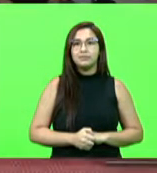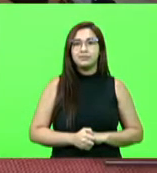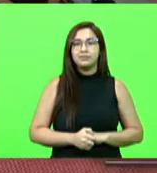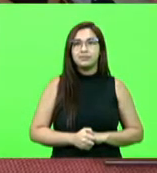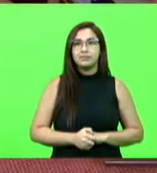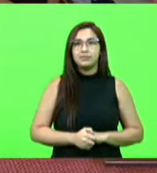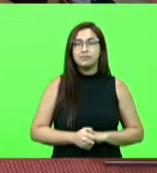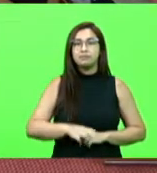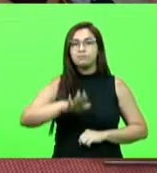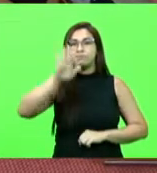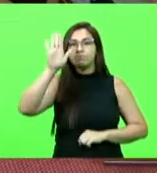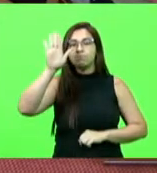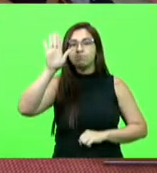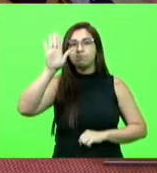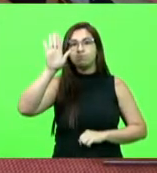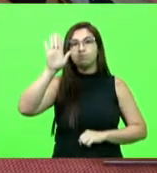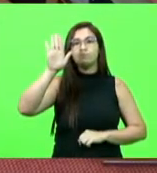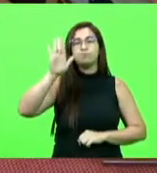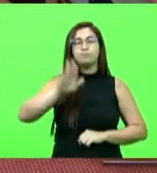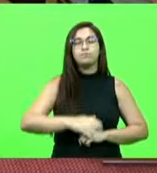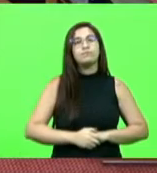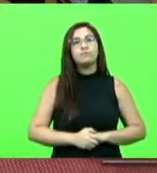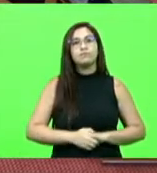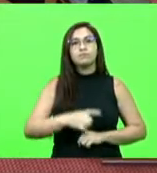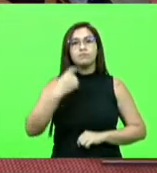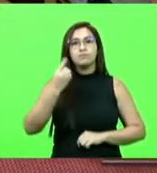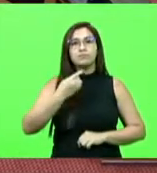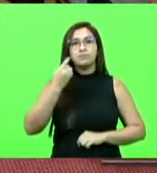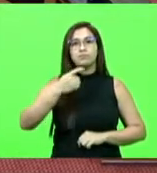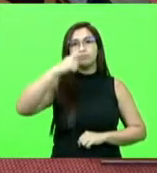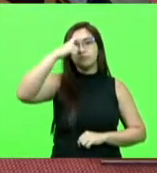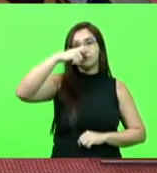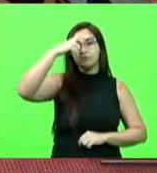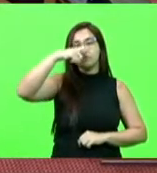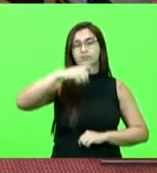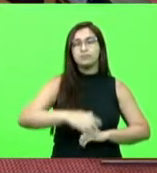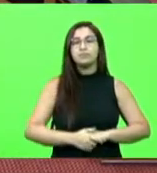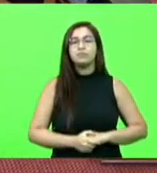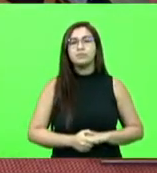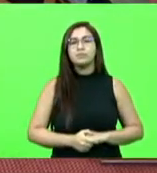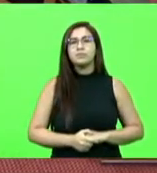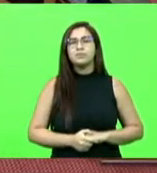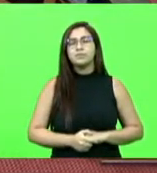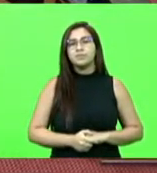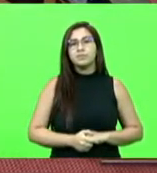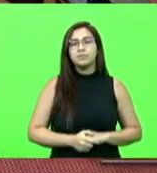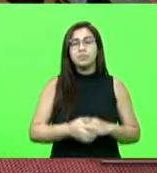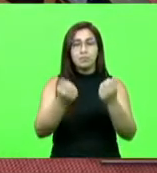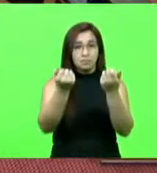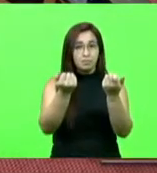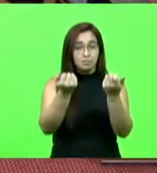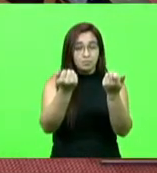Pela ordem, senhor presidente. Pela ordem, deputado Maurício. Eu queria